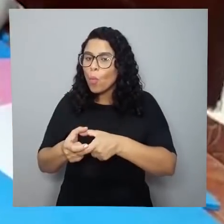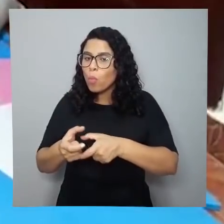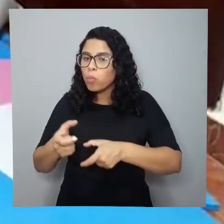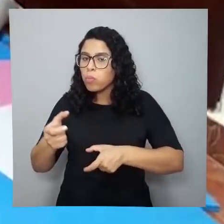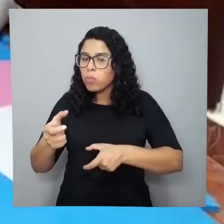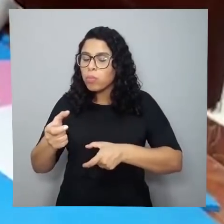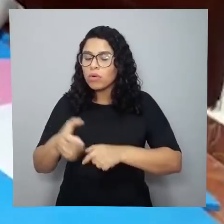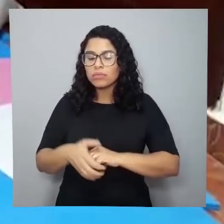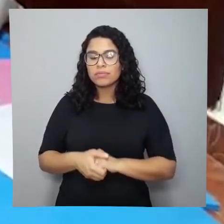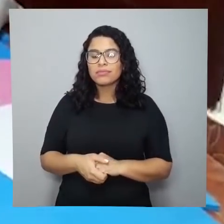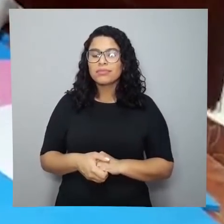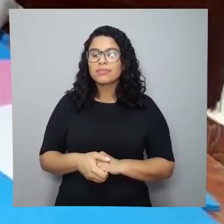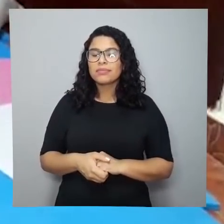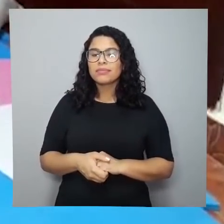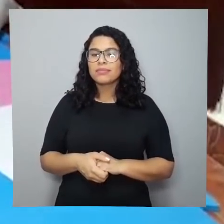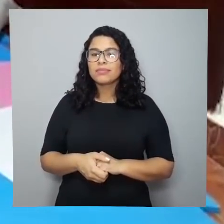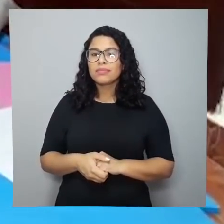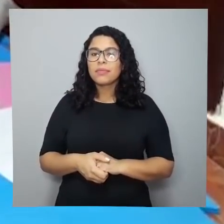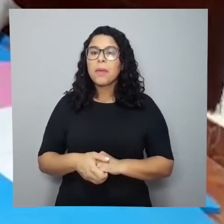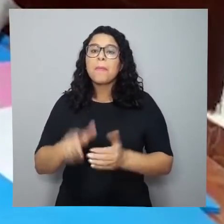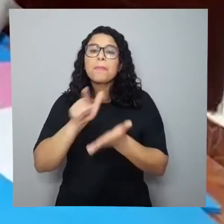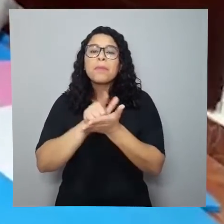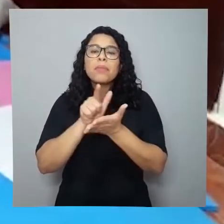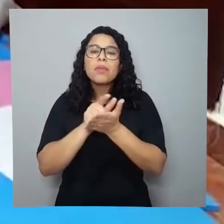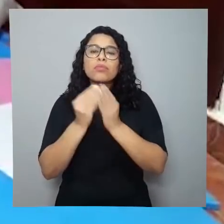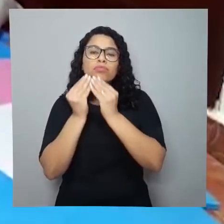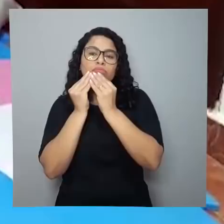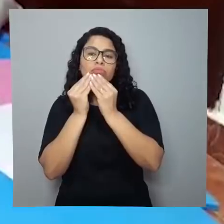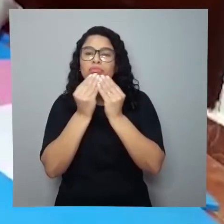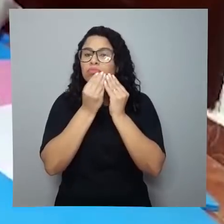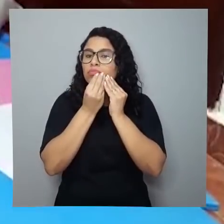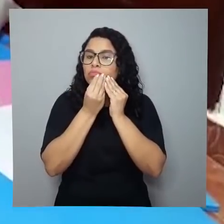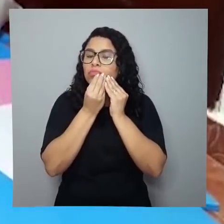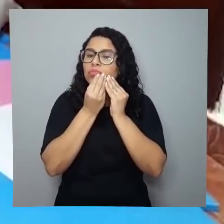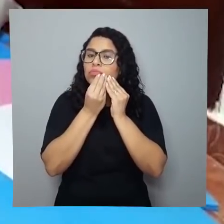Ó, aqui é um guardanapo enroladinho.